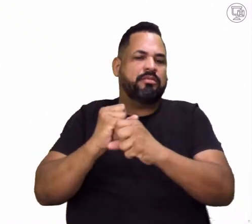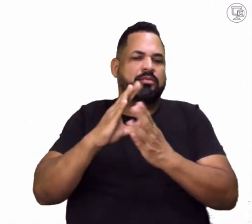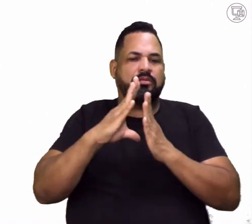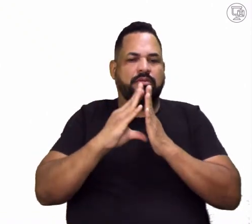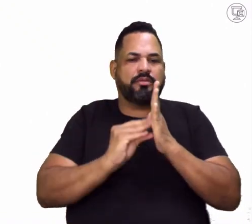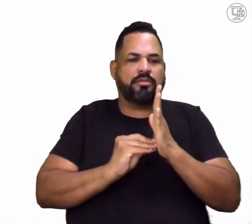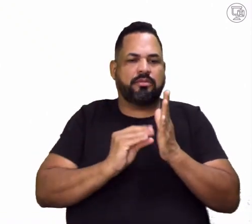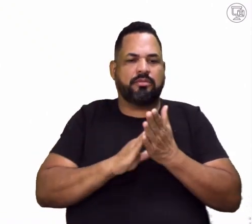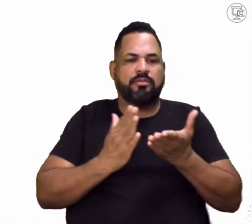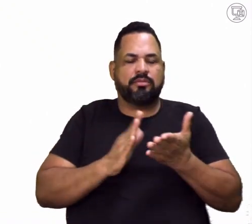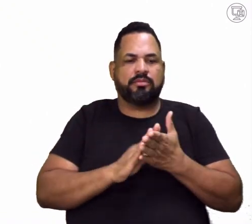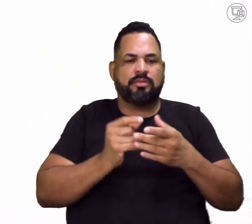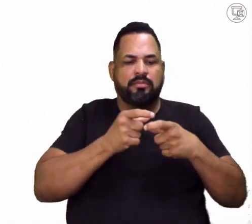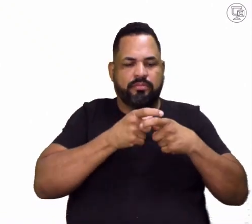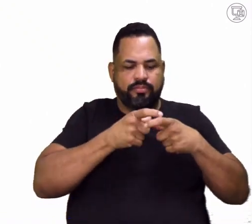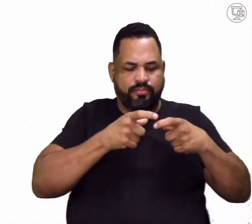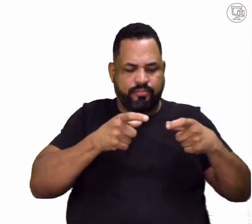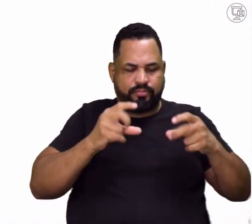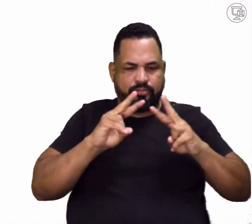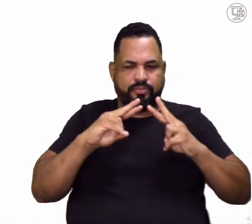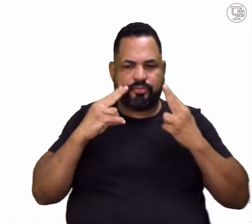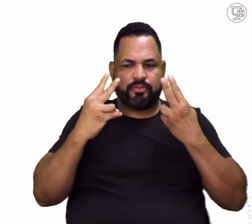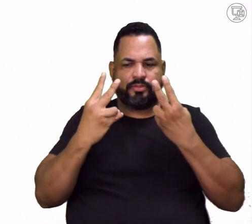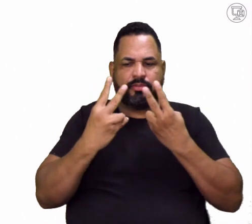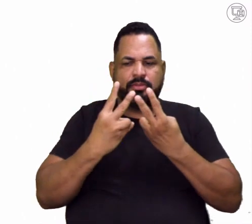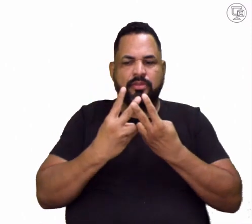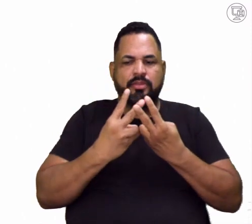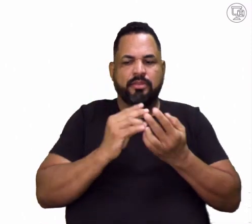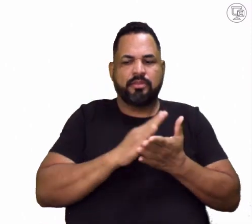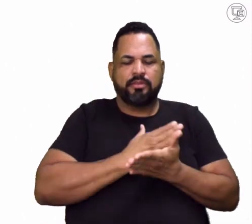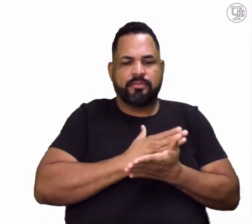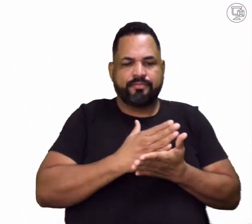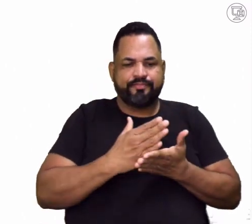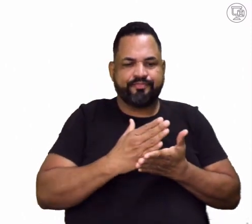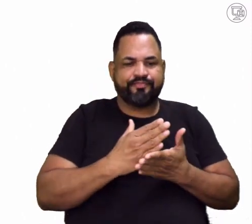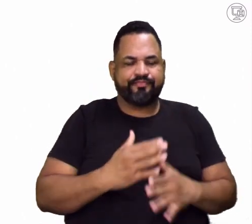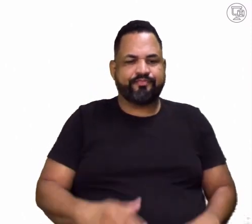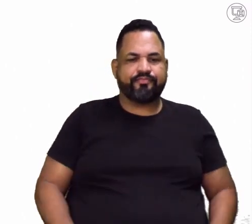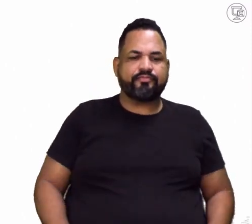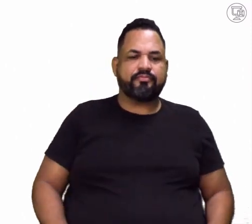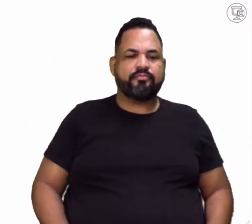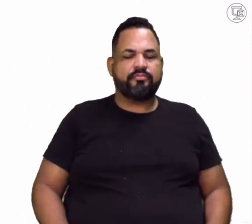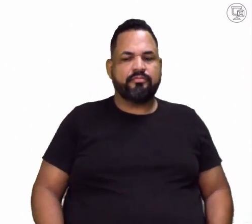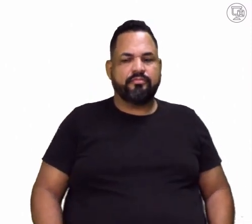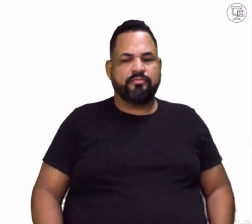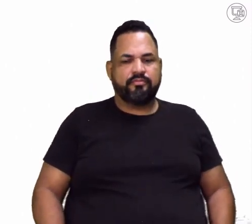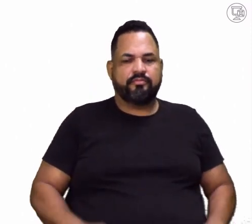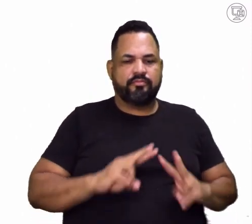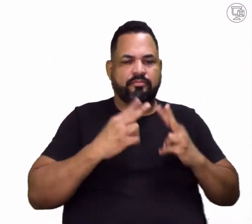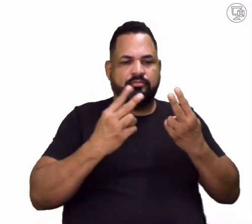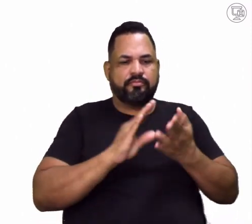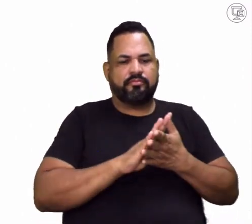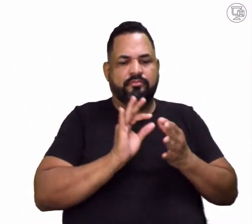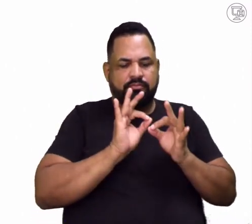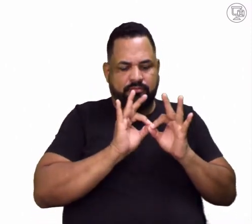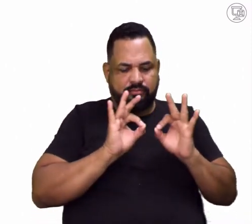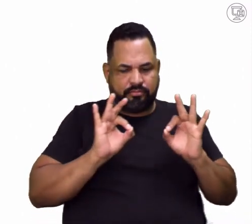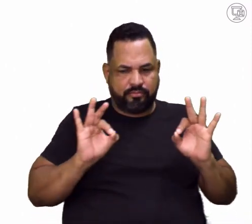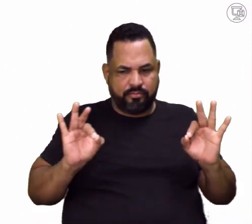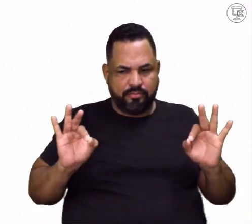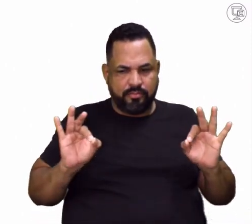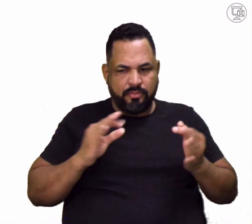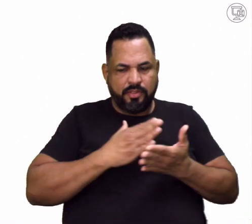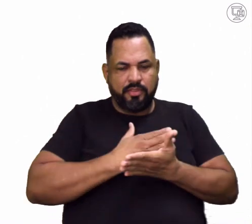a dilatação volumétrica né então você tem um volume Inicial claro né esse volume tem um comprimento